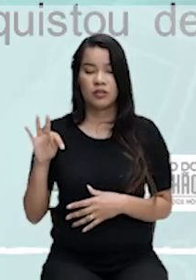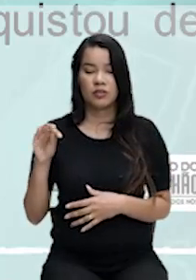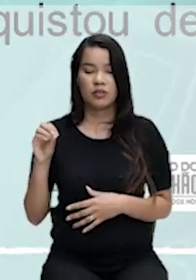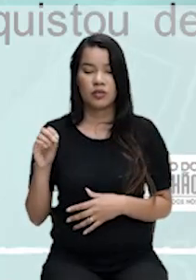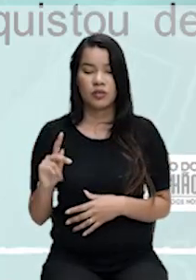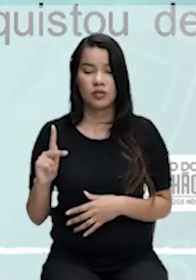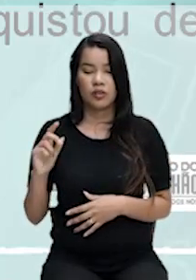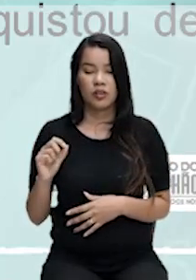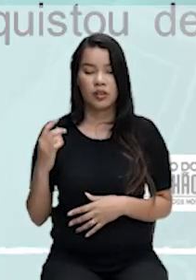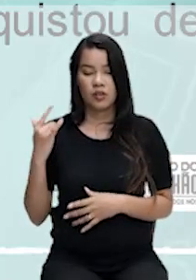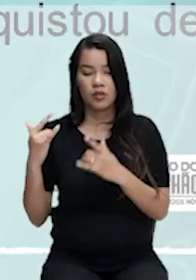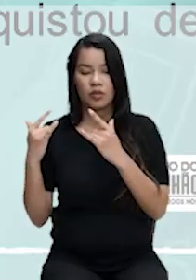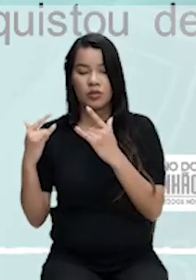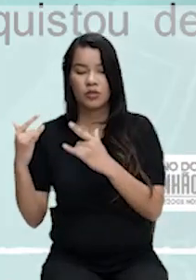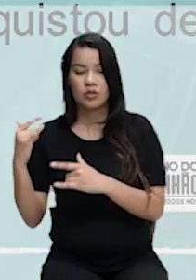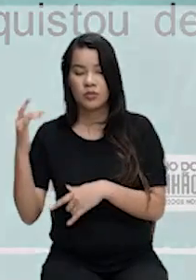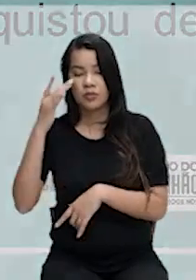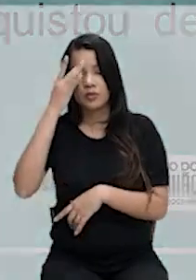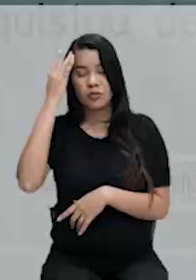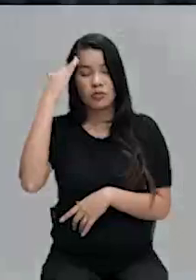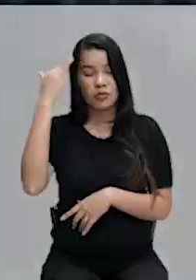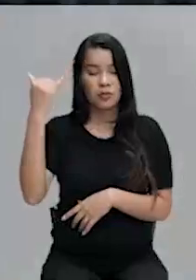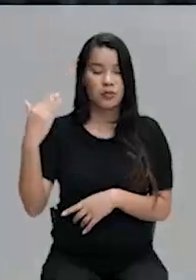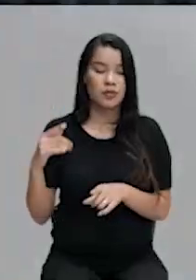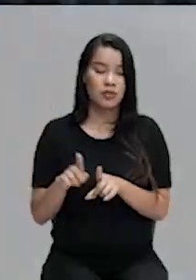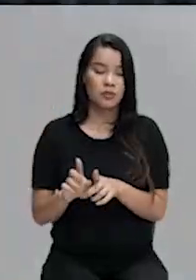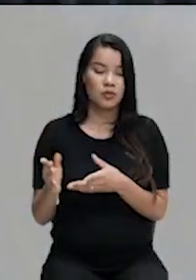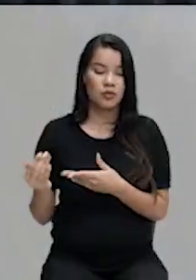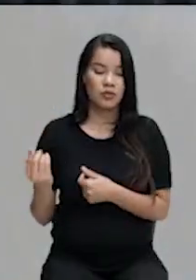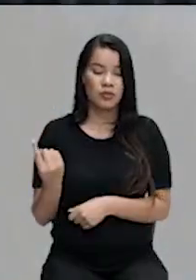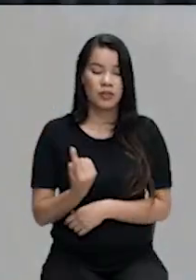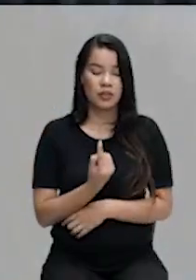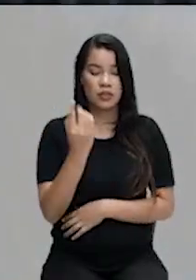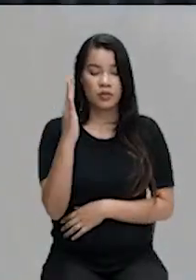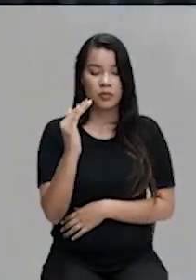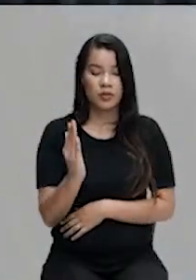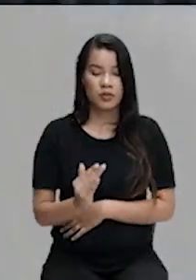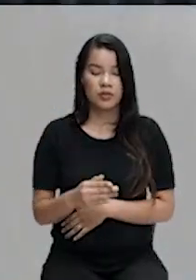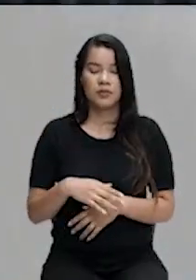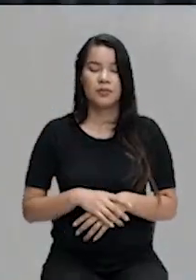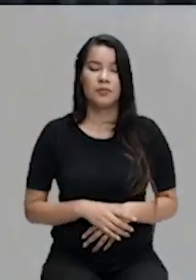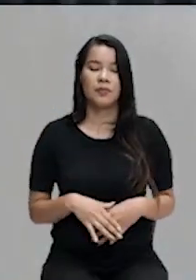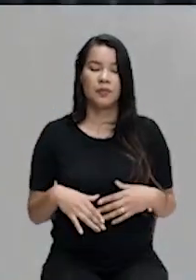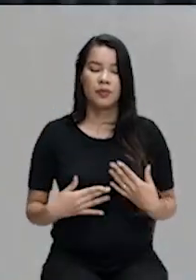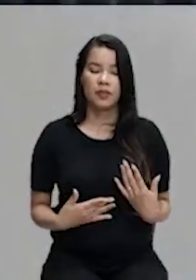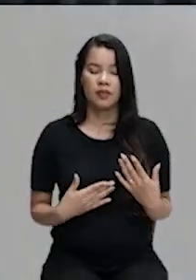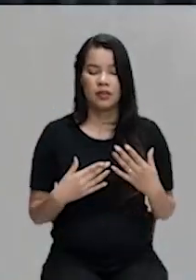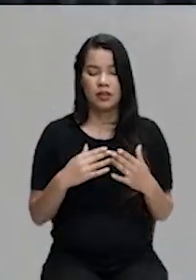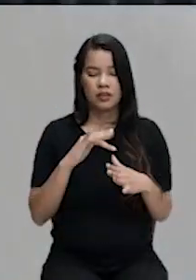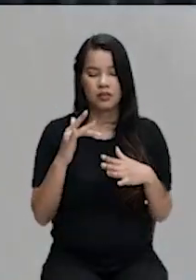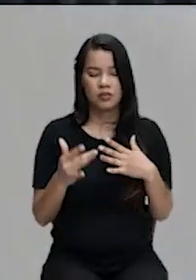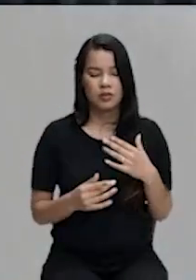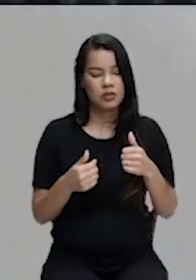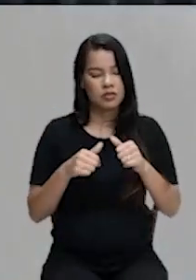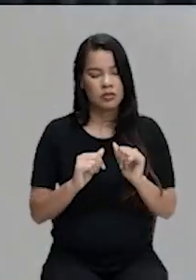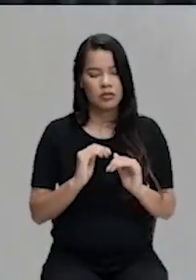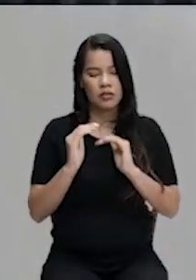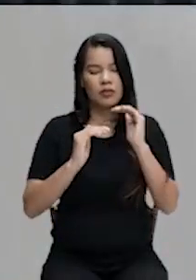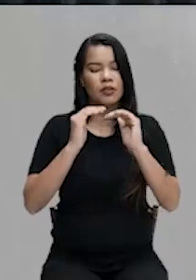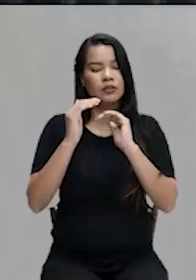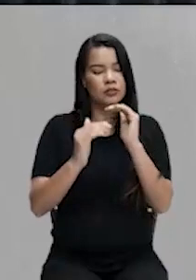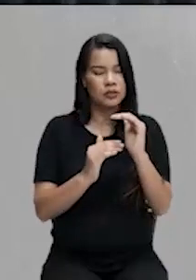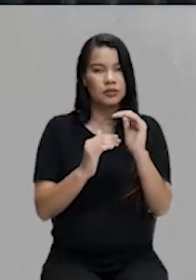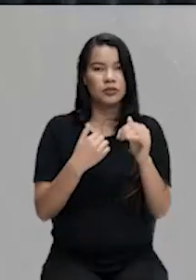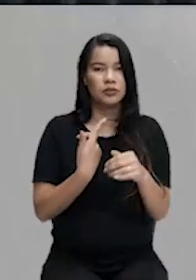e jovens no país. Então, como vocês podem perceber, as redes sociais elas estão em constante evolução. Nós tínhamos o